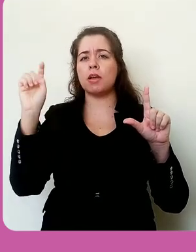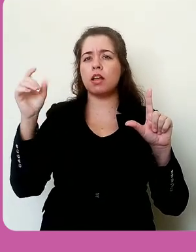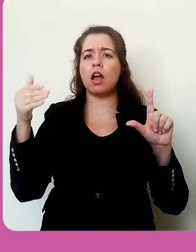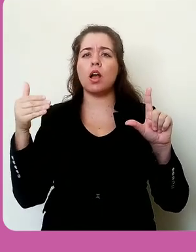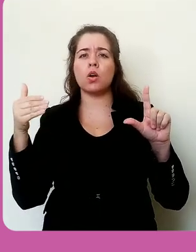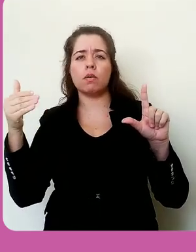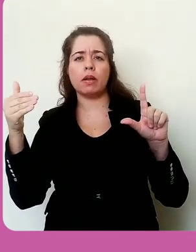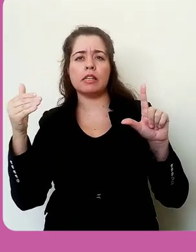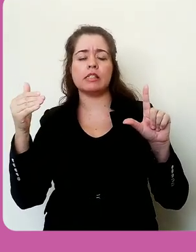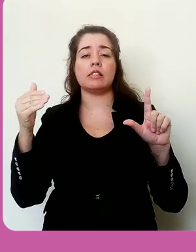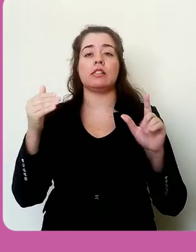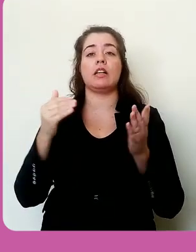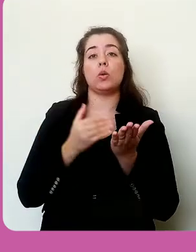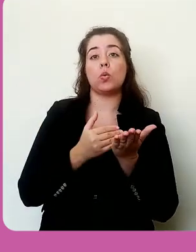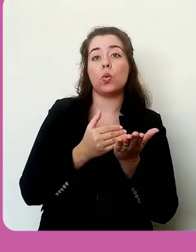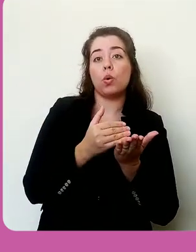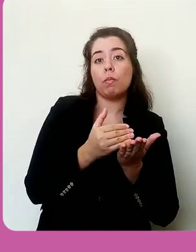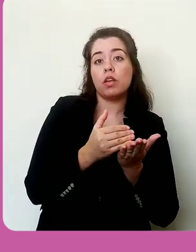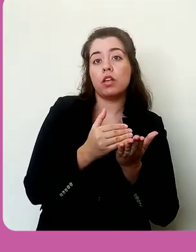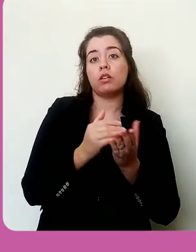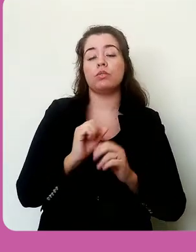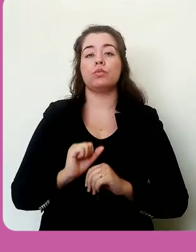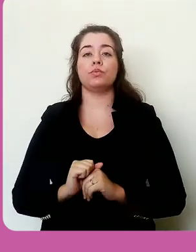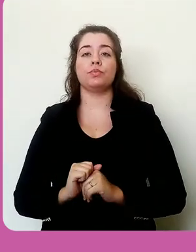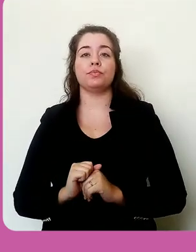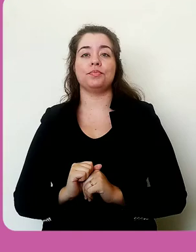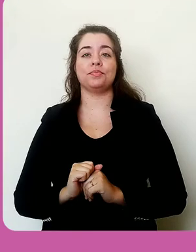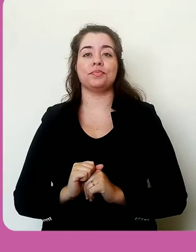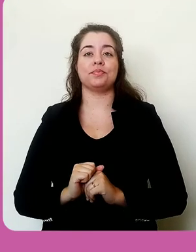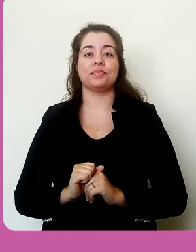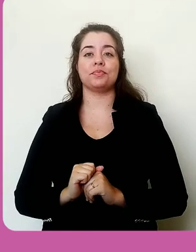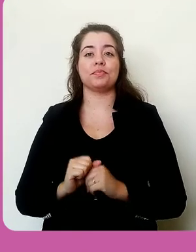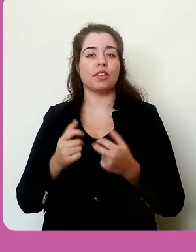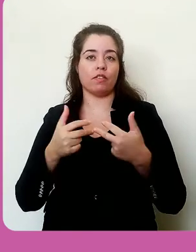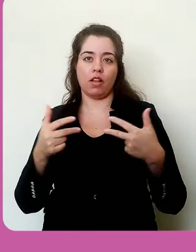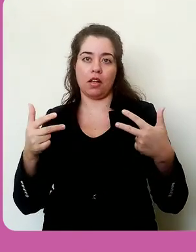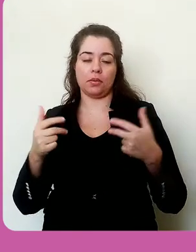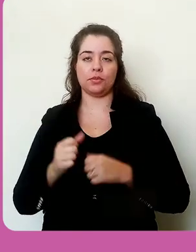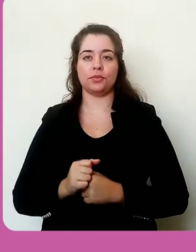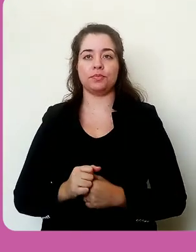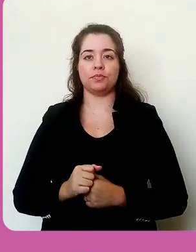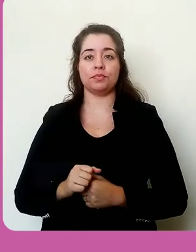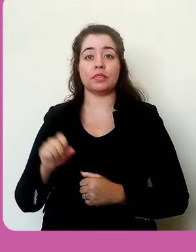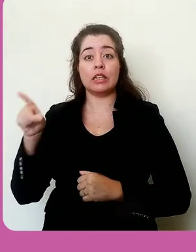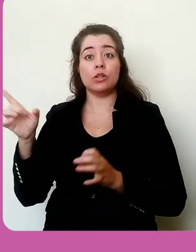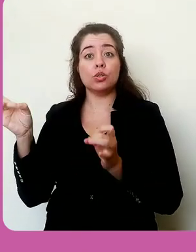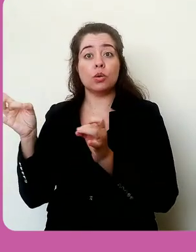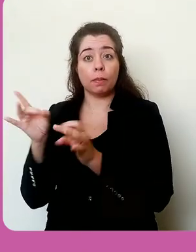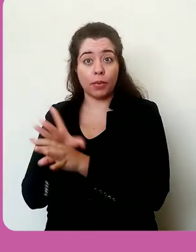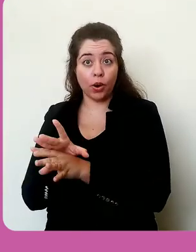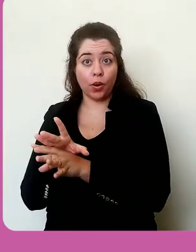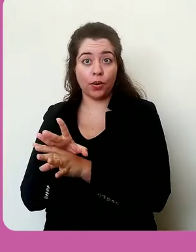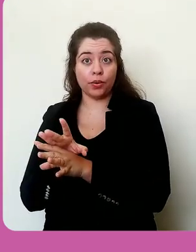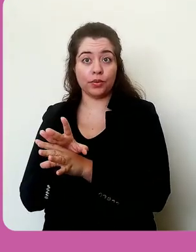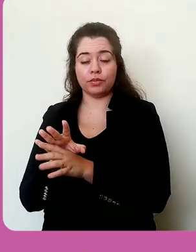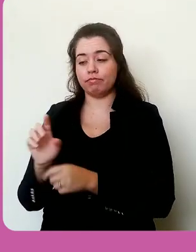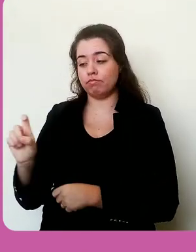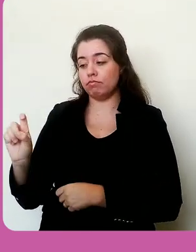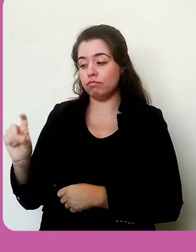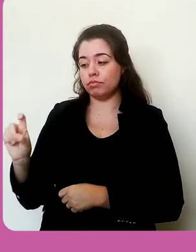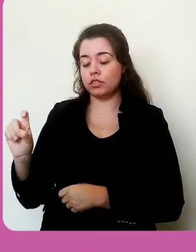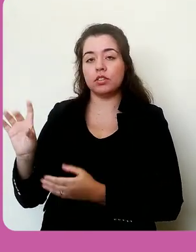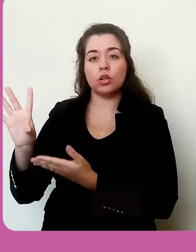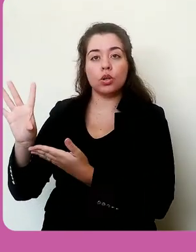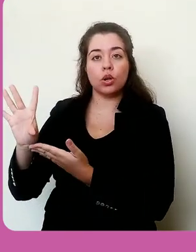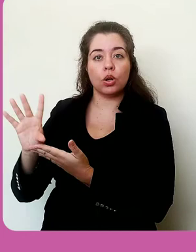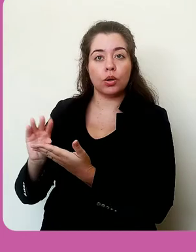Feito isso, você vai clicar aqui, ó, no botão, nesse link, Copiar. Já copiou,